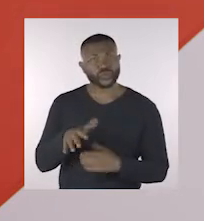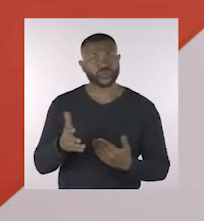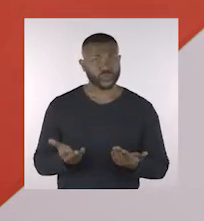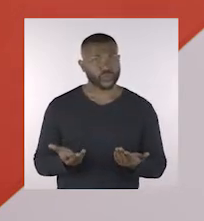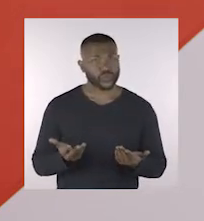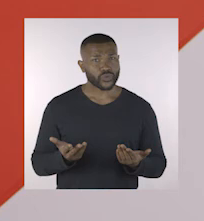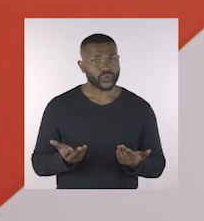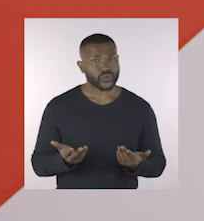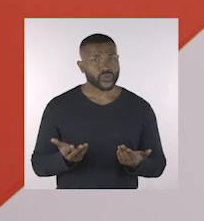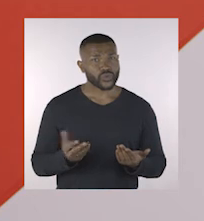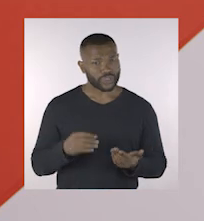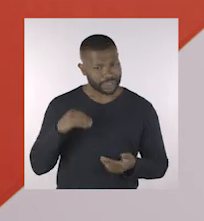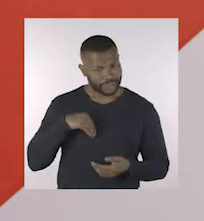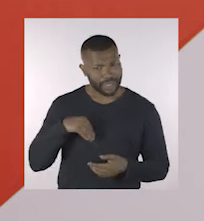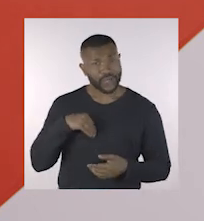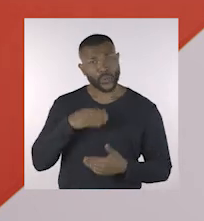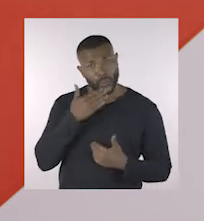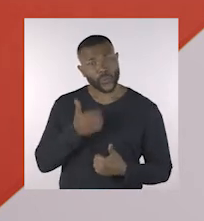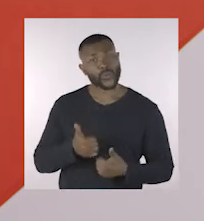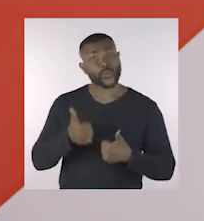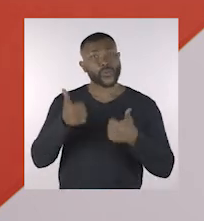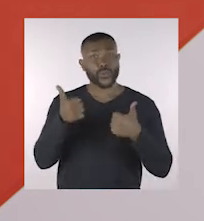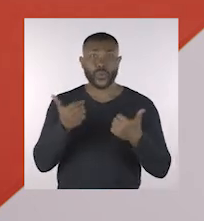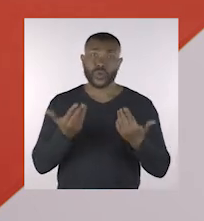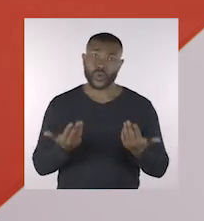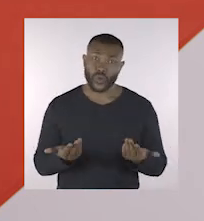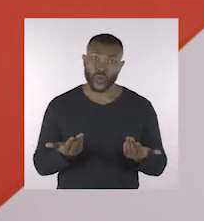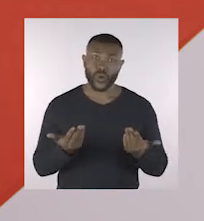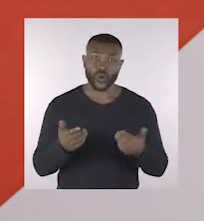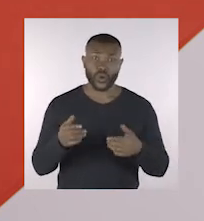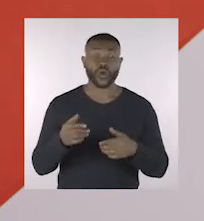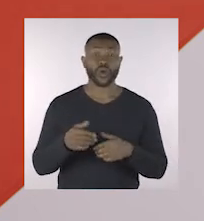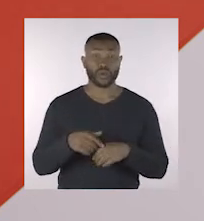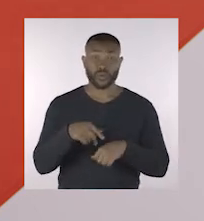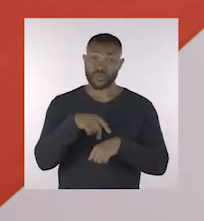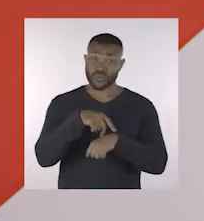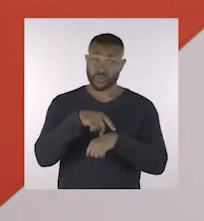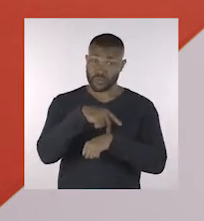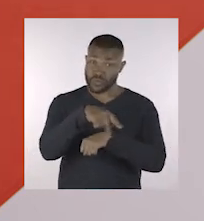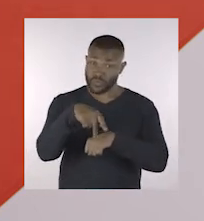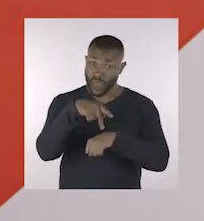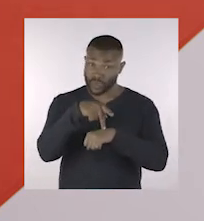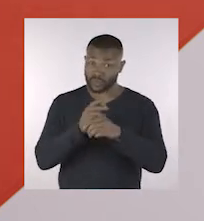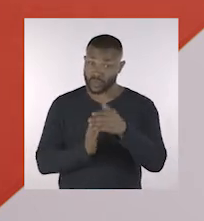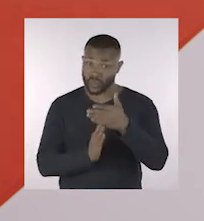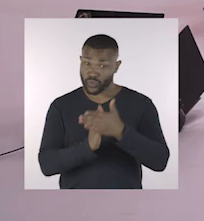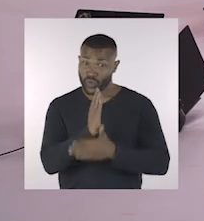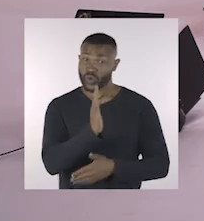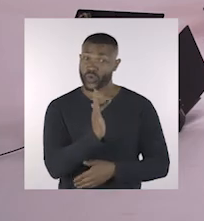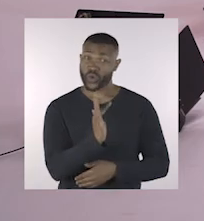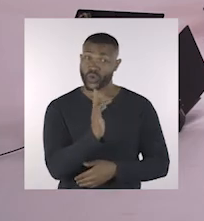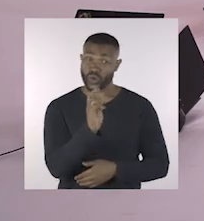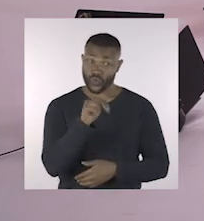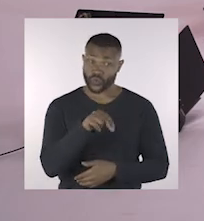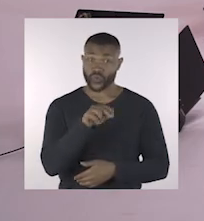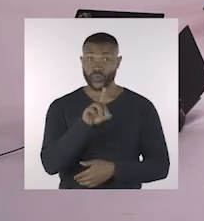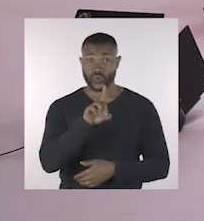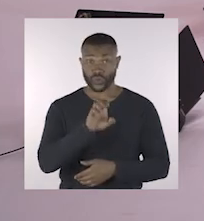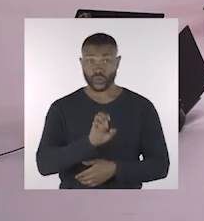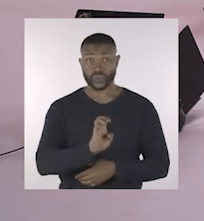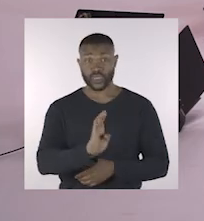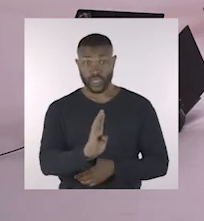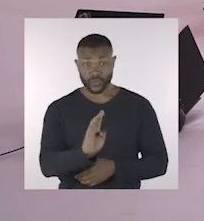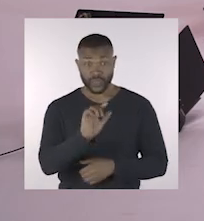professores e professores bem assim melhor remunerados e felizmente o país aprovou o fundeb né